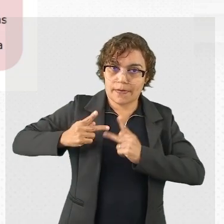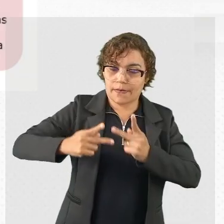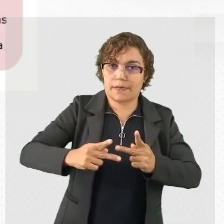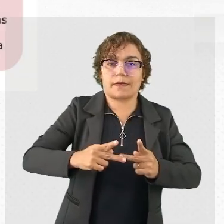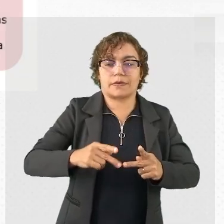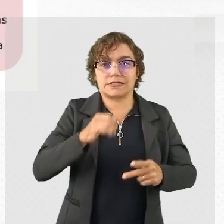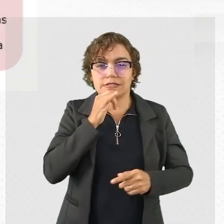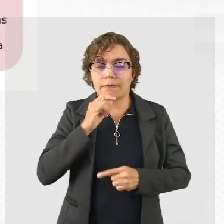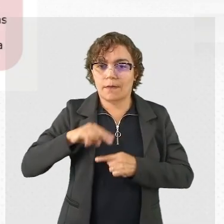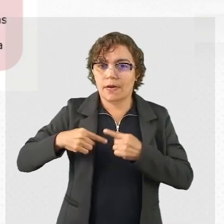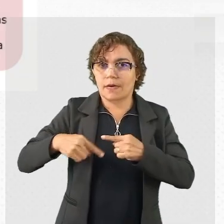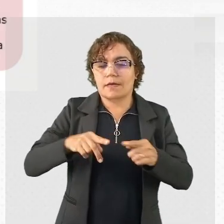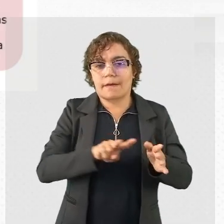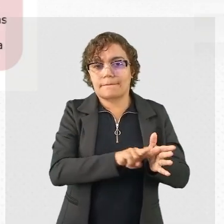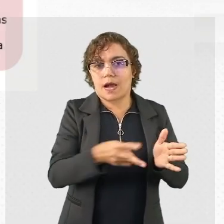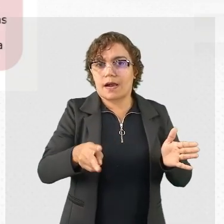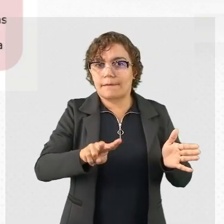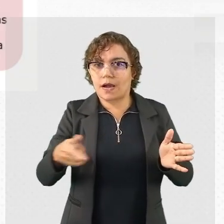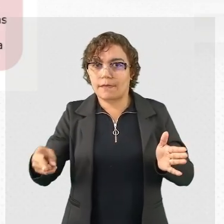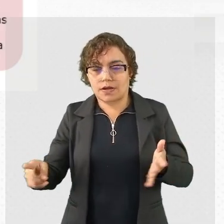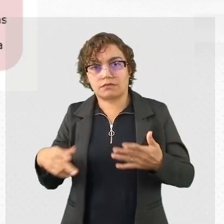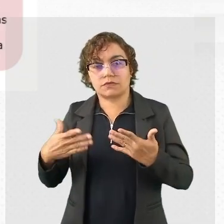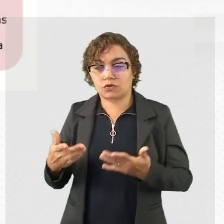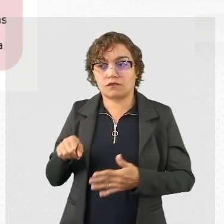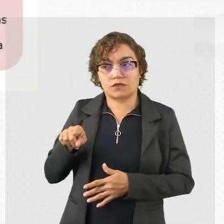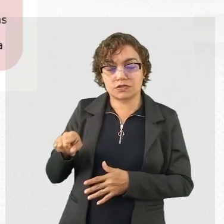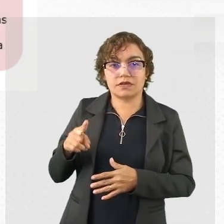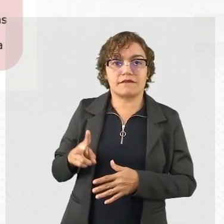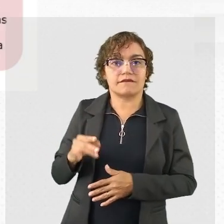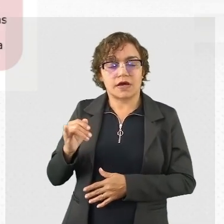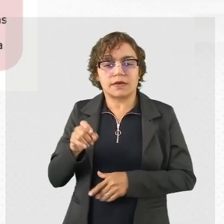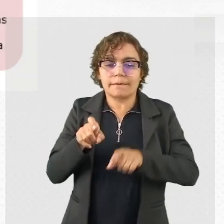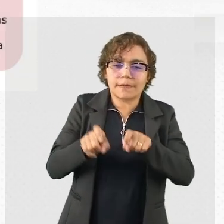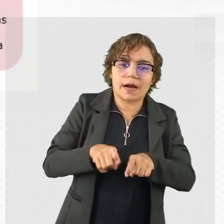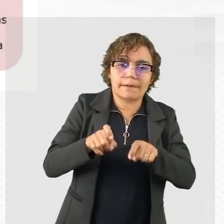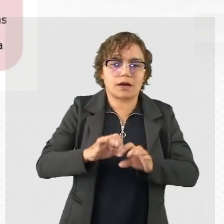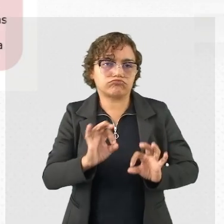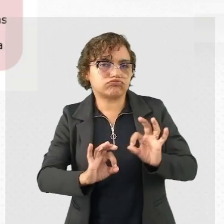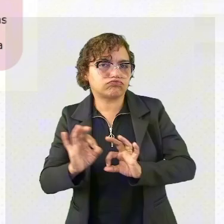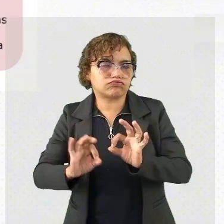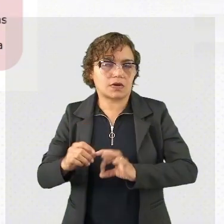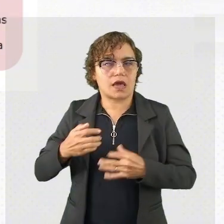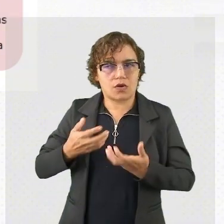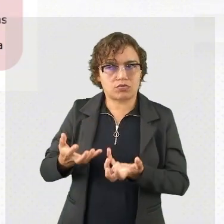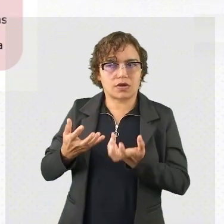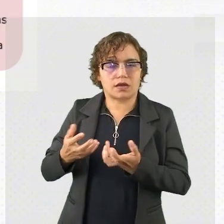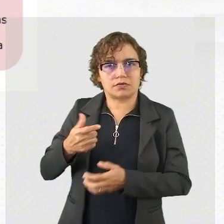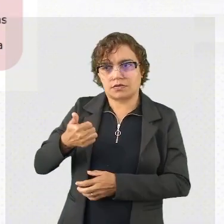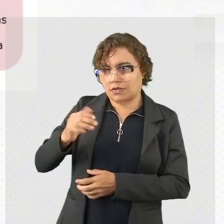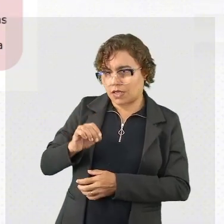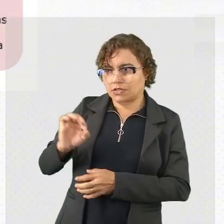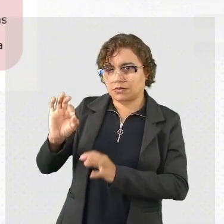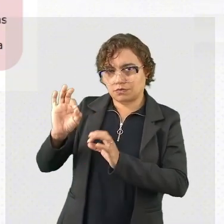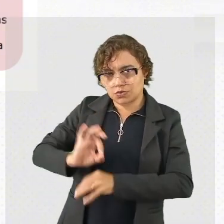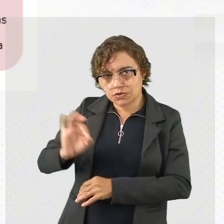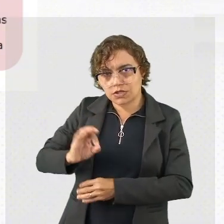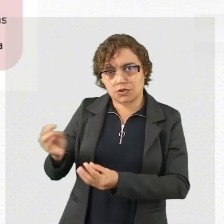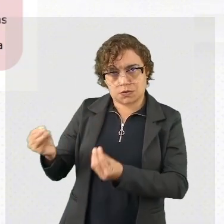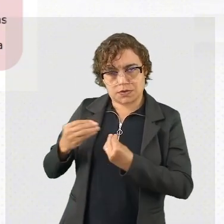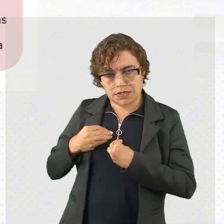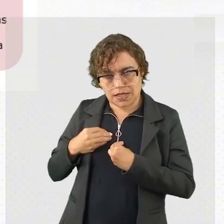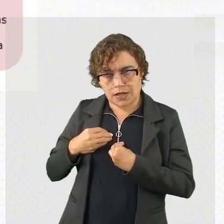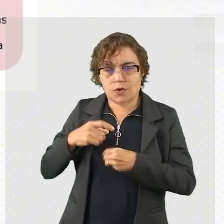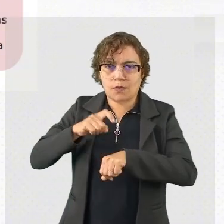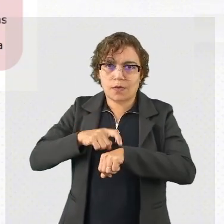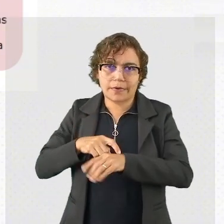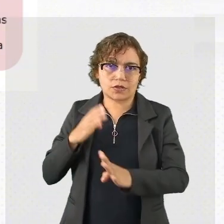seus descendentes. Então você vai fazer todo esse processo de exploração, eu vou querer 10%, você, ao encontrar os